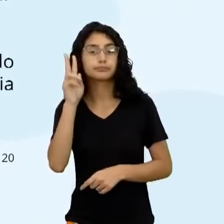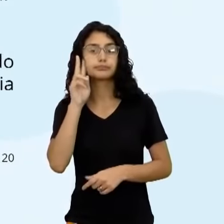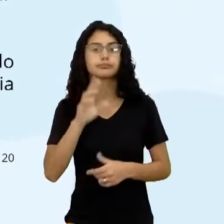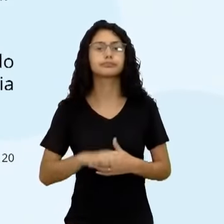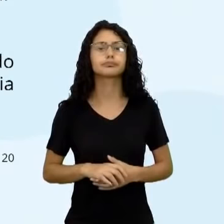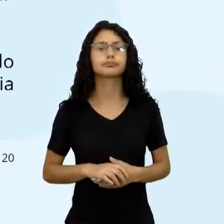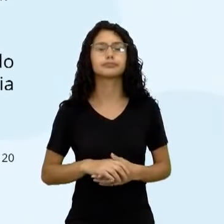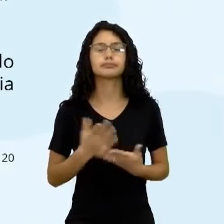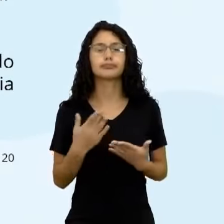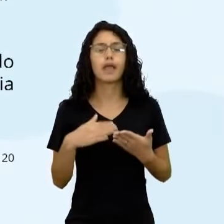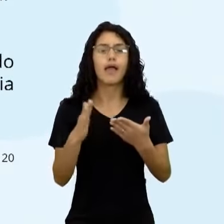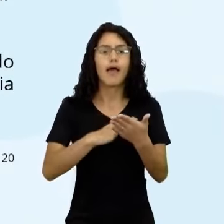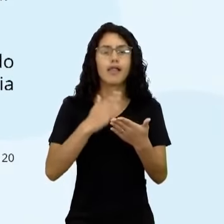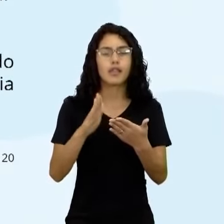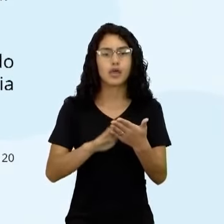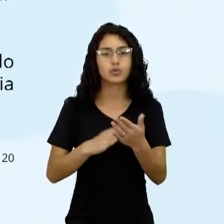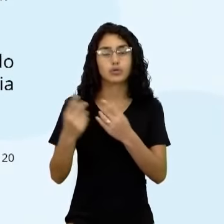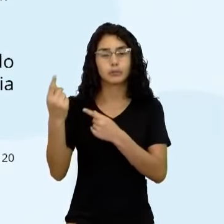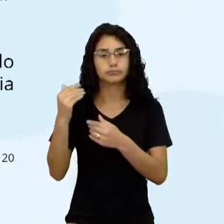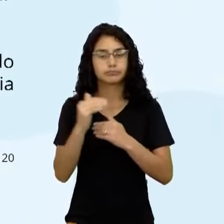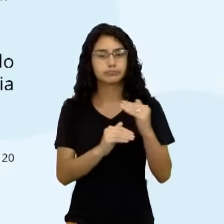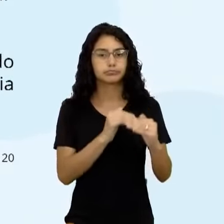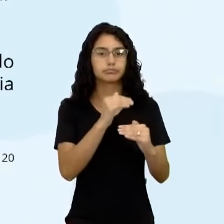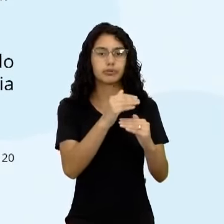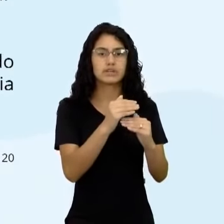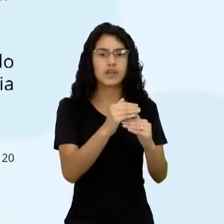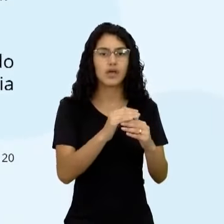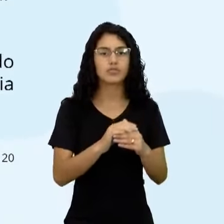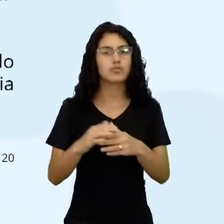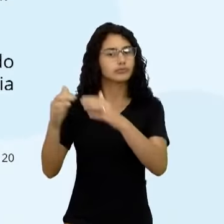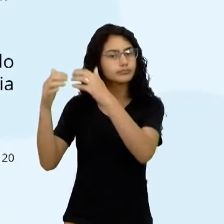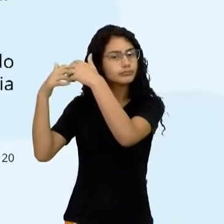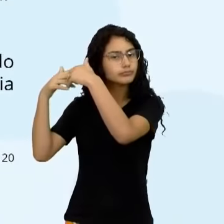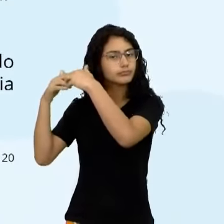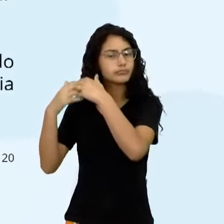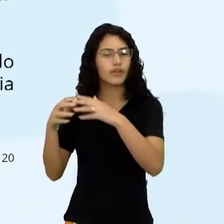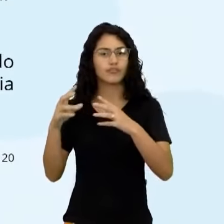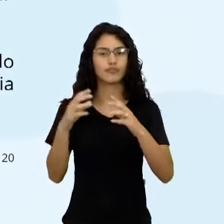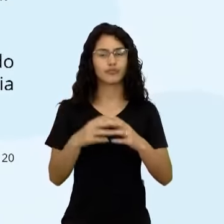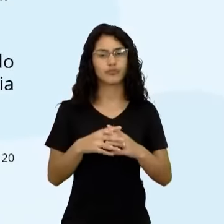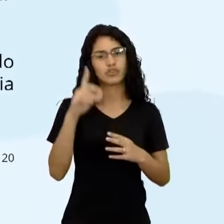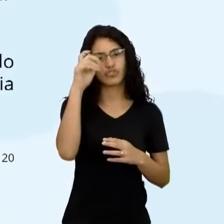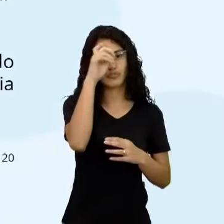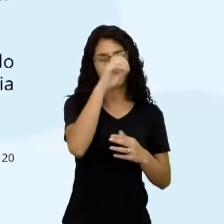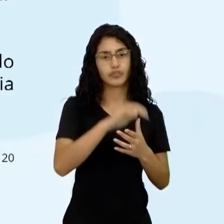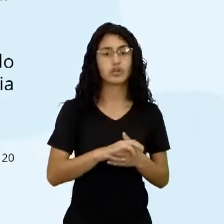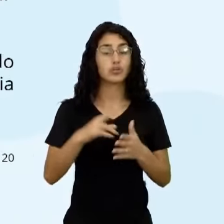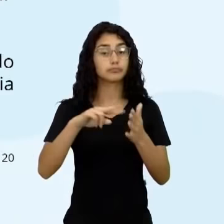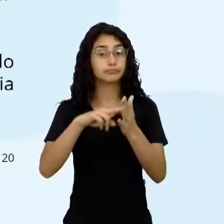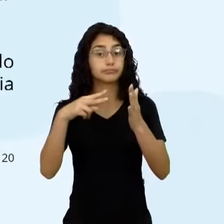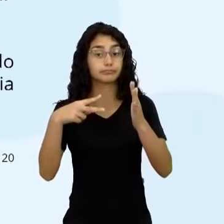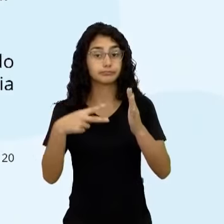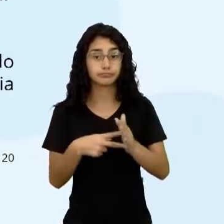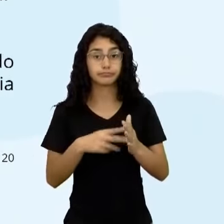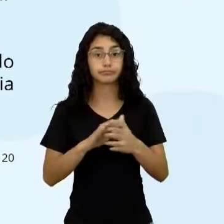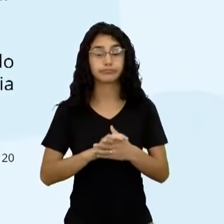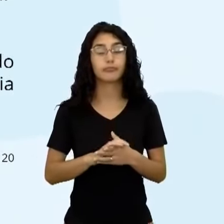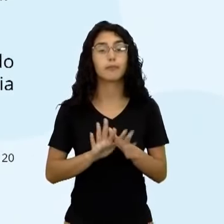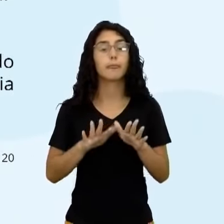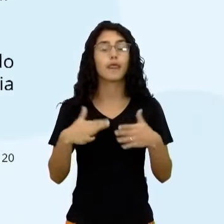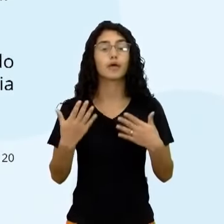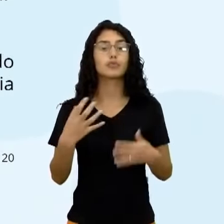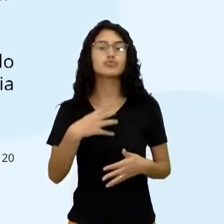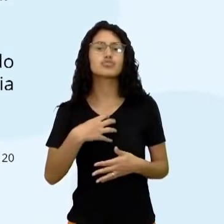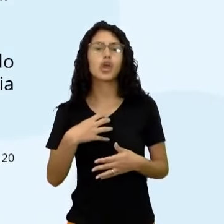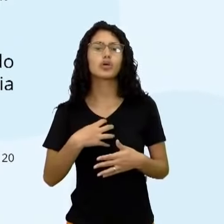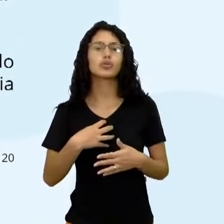a leitura é o processo cognitivo complexo de decodificar símbolos para extrair significados é